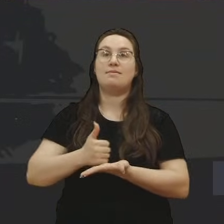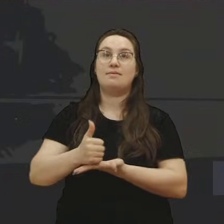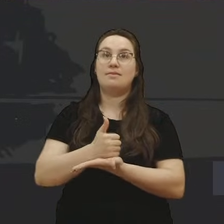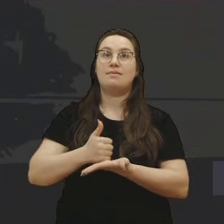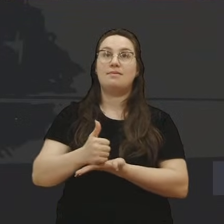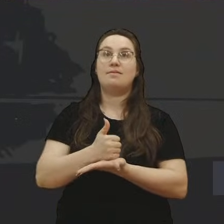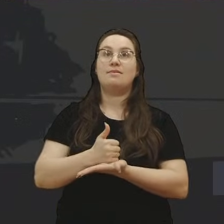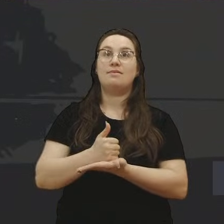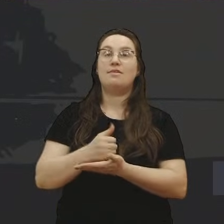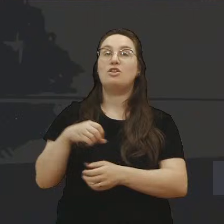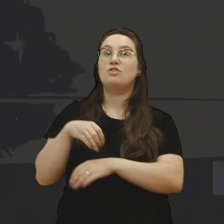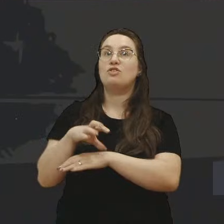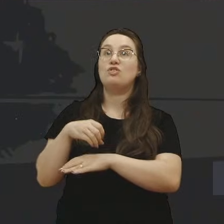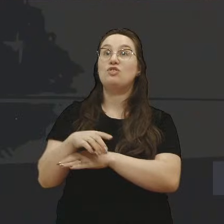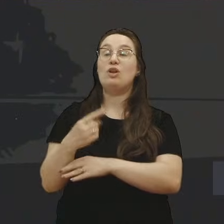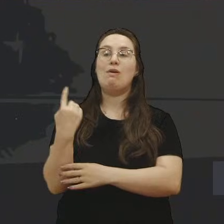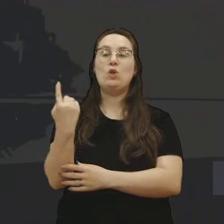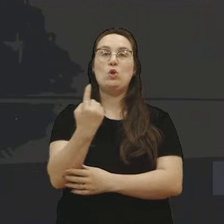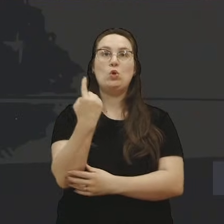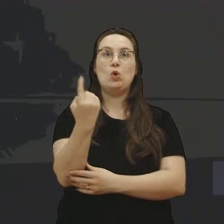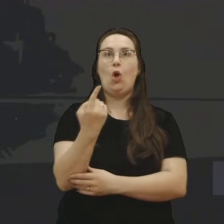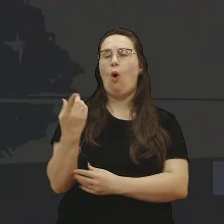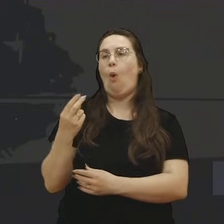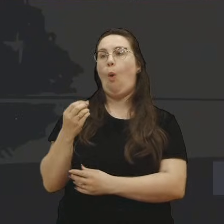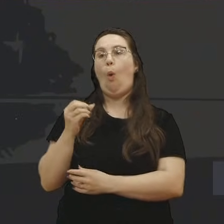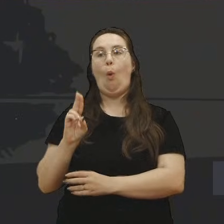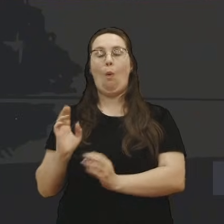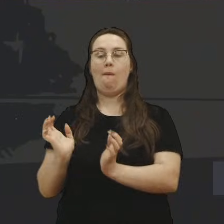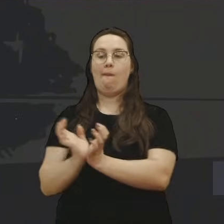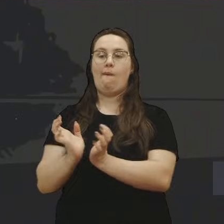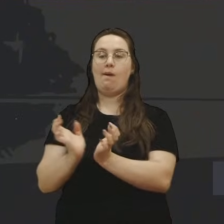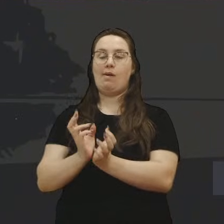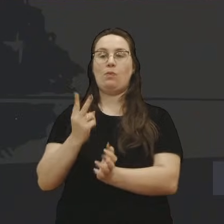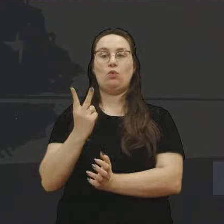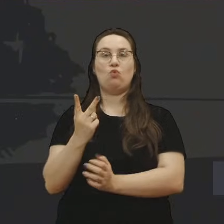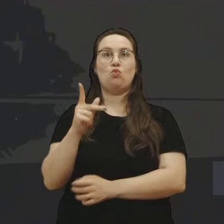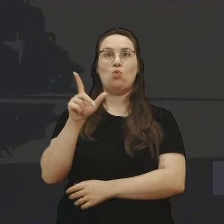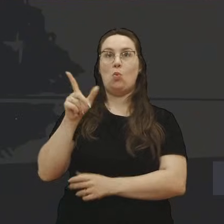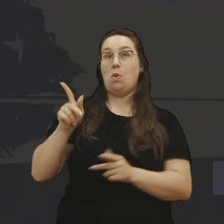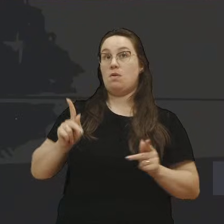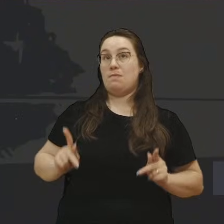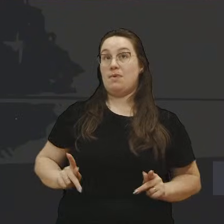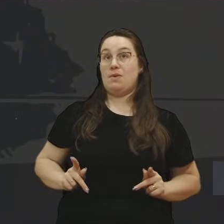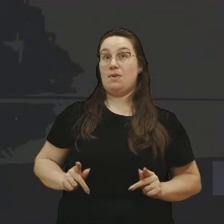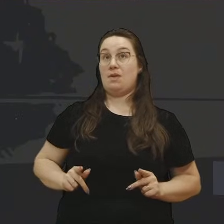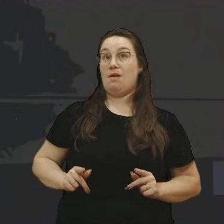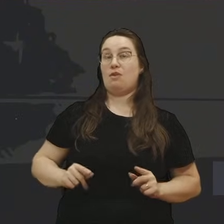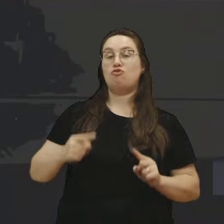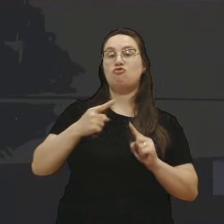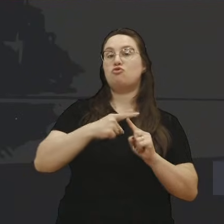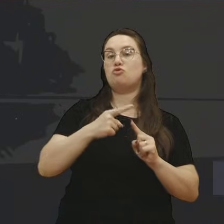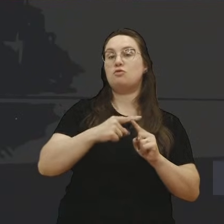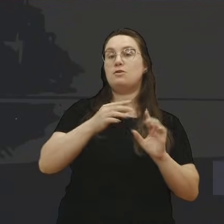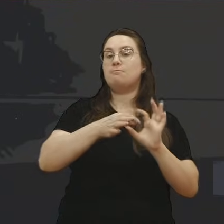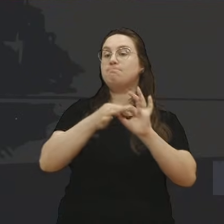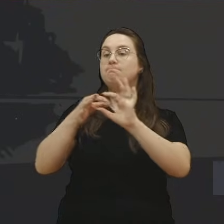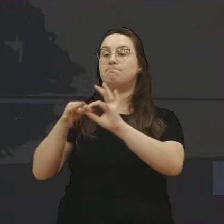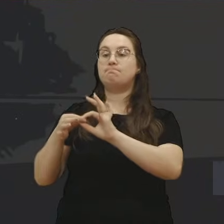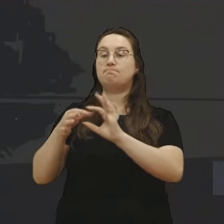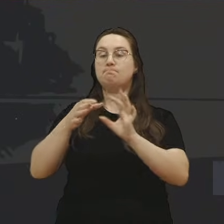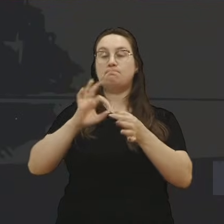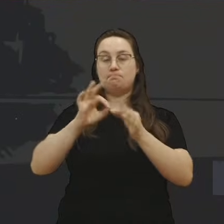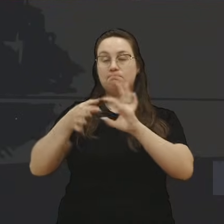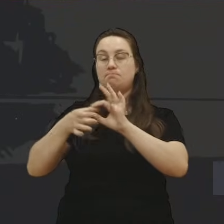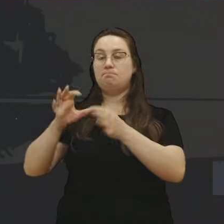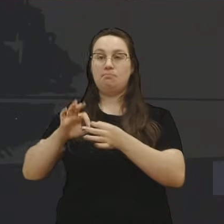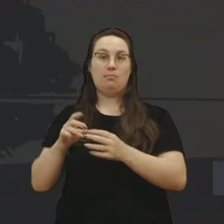Indicados atletas individuais ou equipes a partir de 2 pessoas de modalidades olímpicas, não olímpicas,